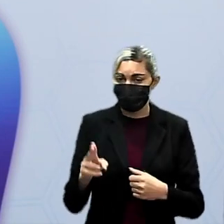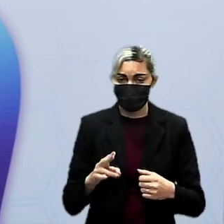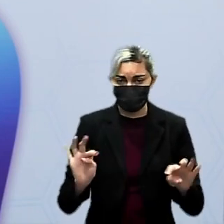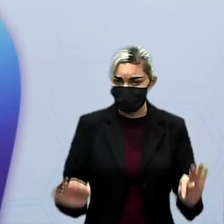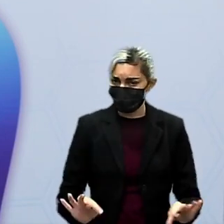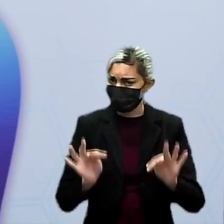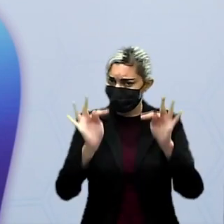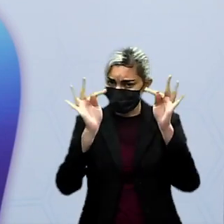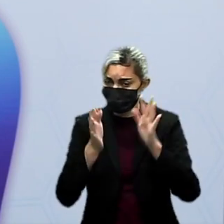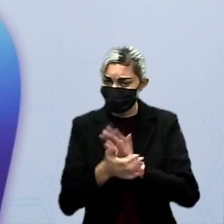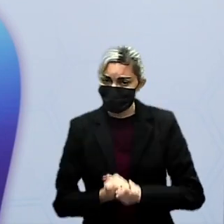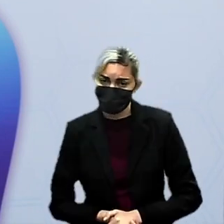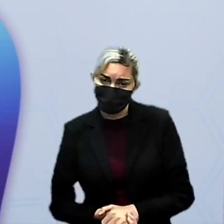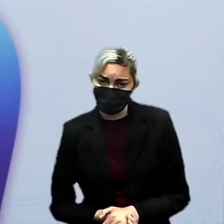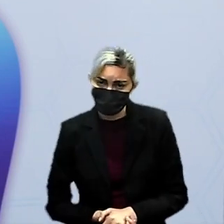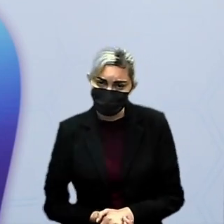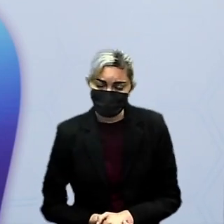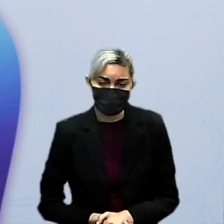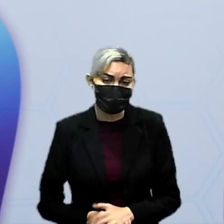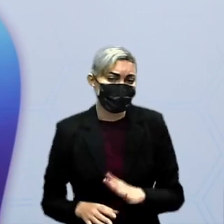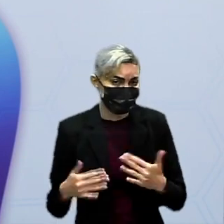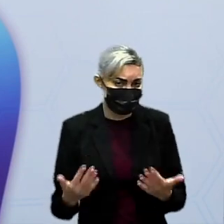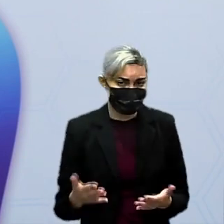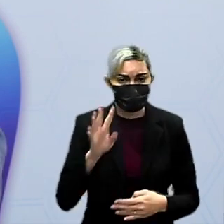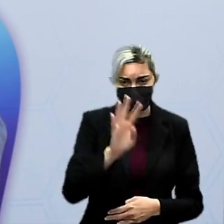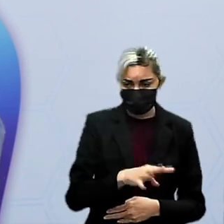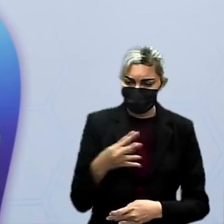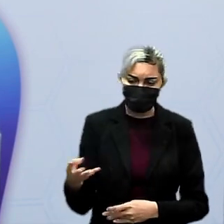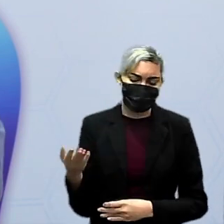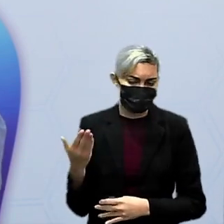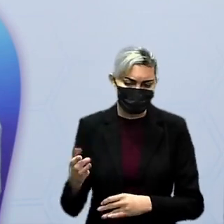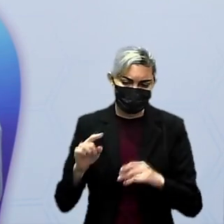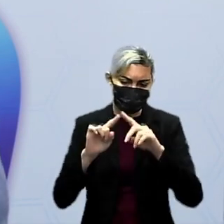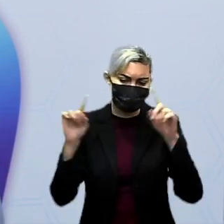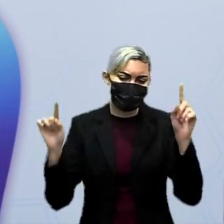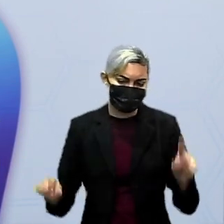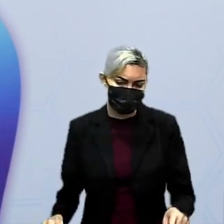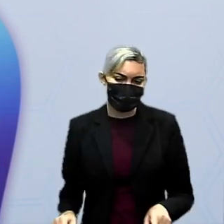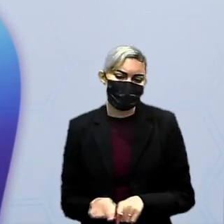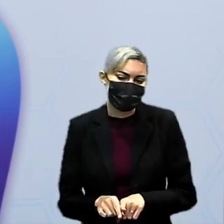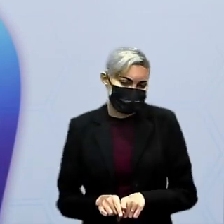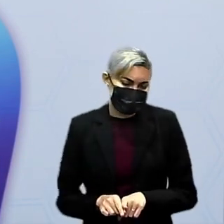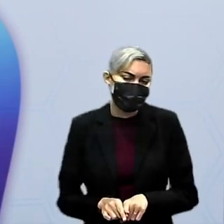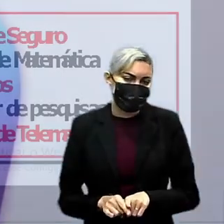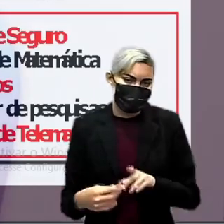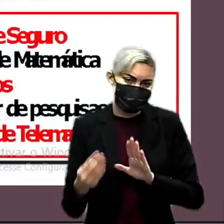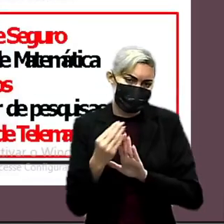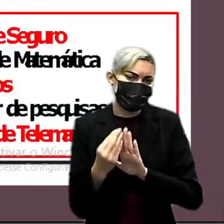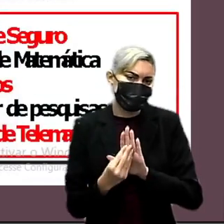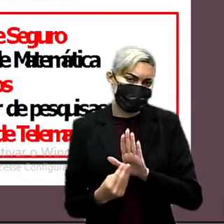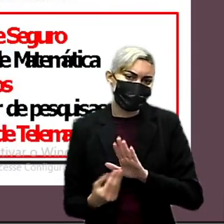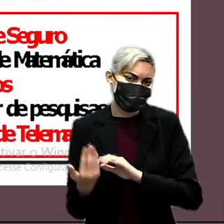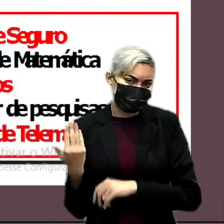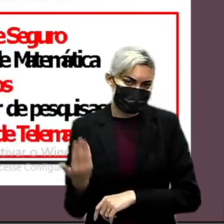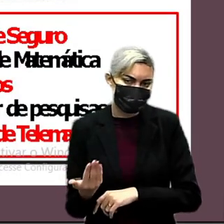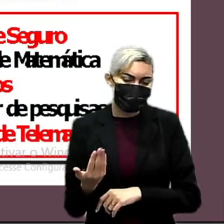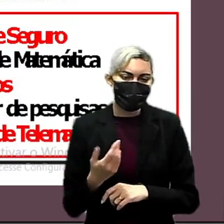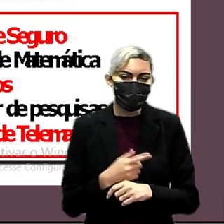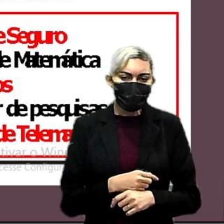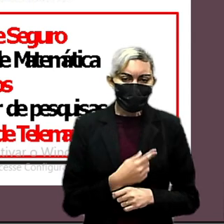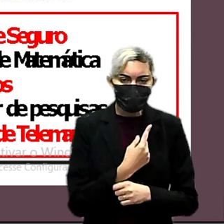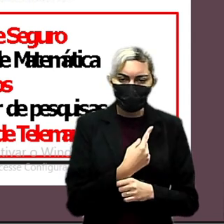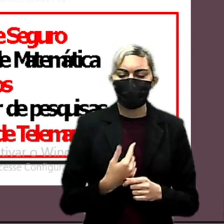automação. Perfeito? Então, essa planilha, né, essa lista dos itens